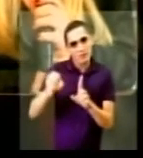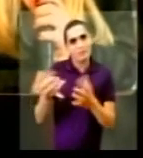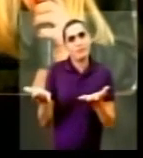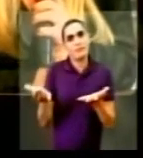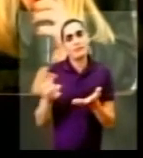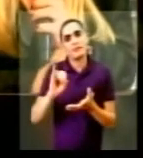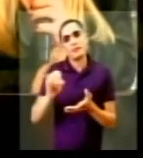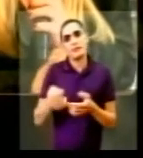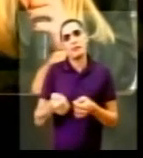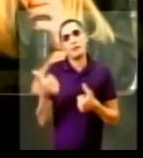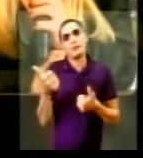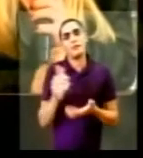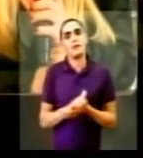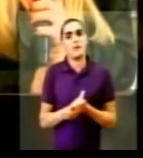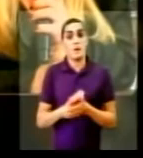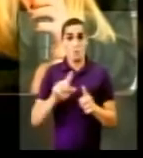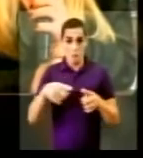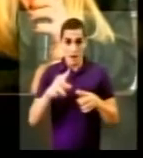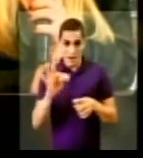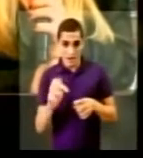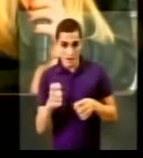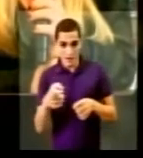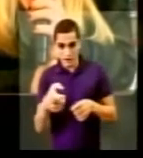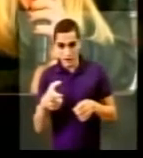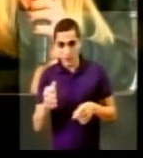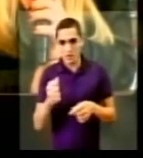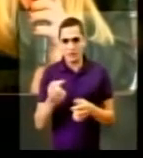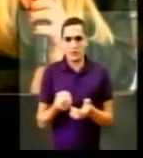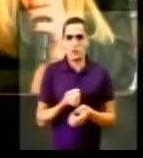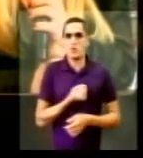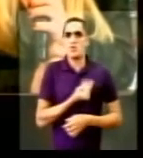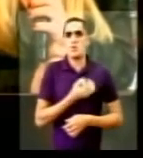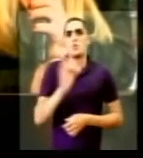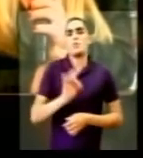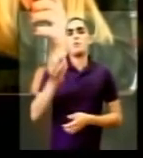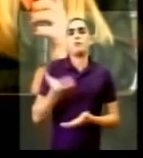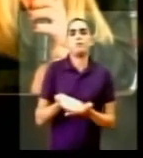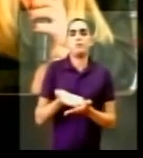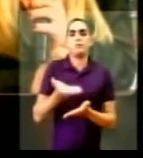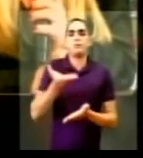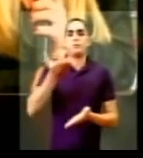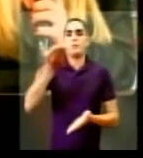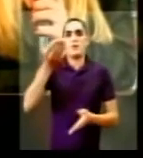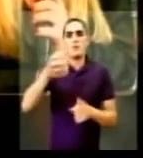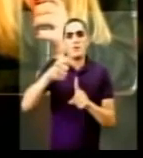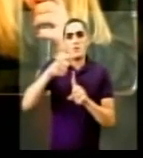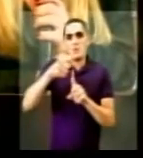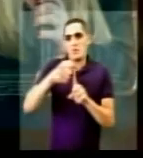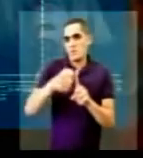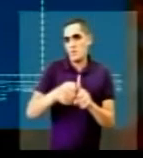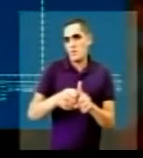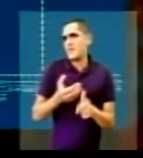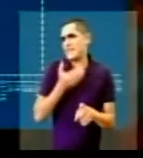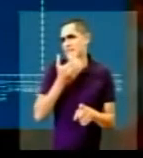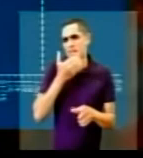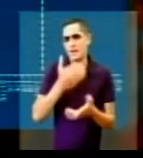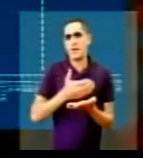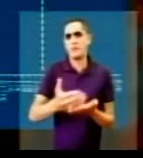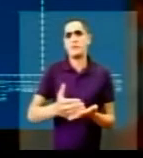com essas taxas, só que ela começou a subir. Comecinho de dezembro, começou a subir, em janeiro, nós chegamos aí